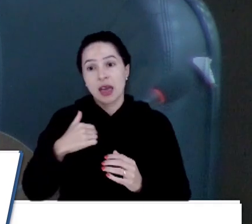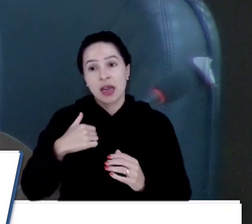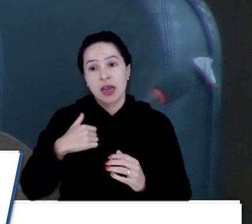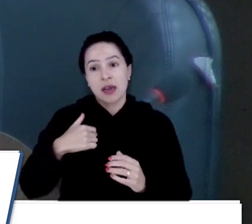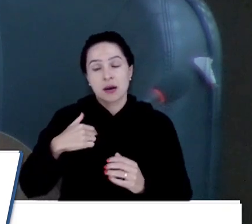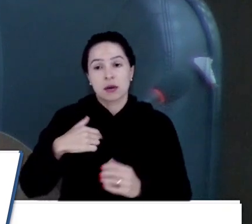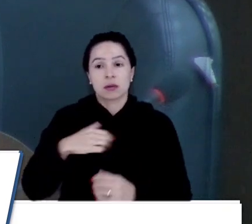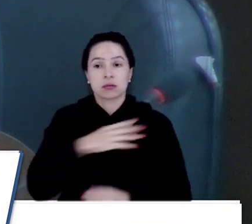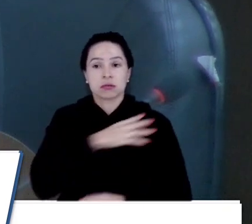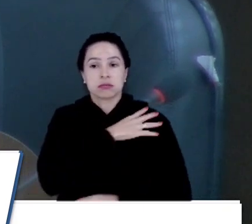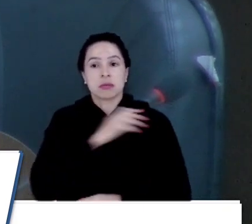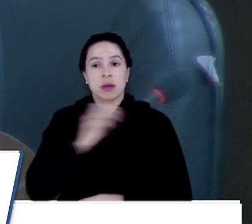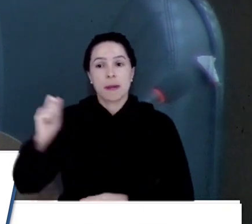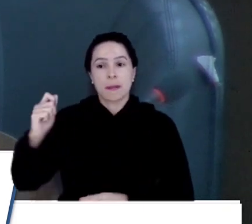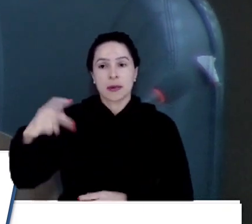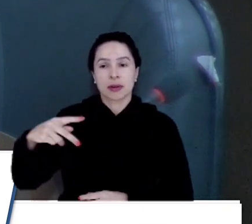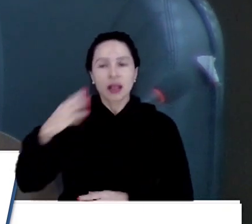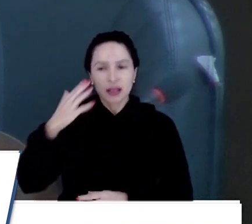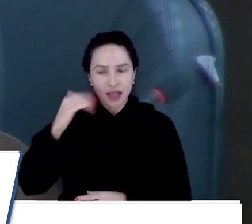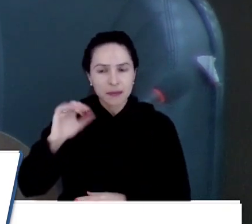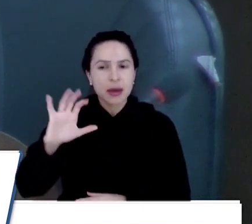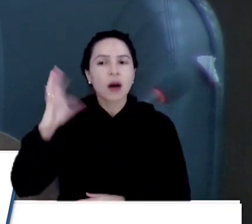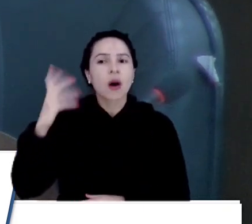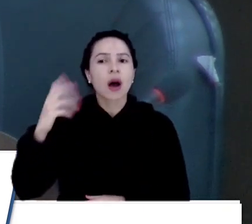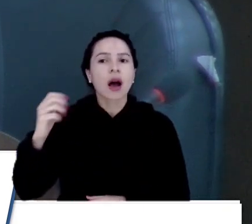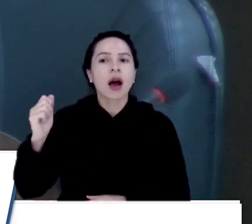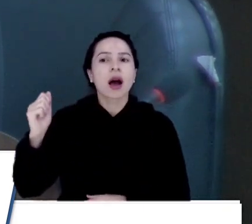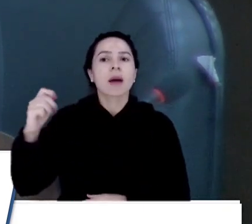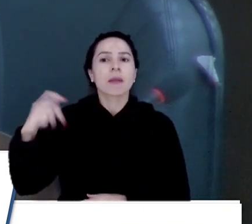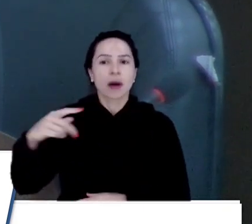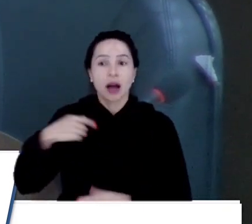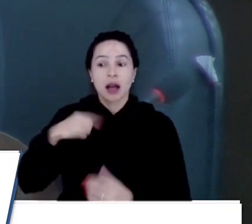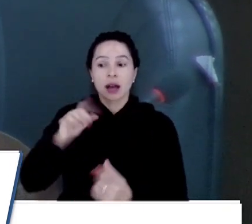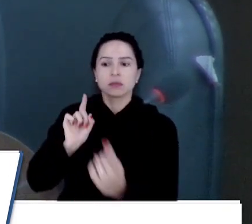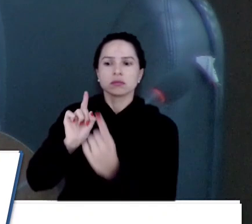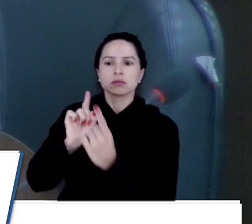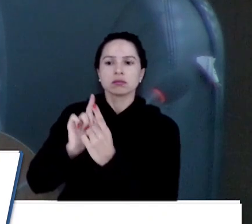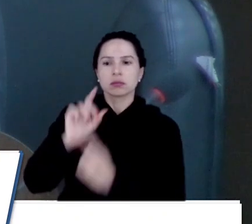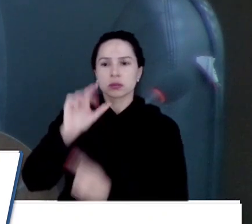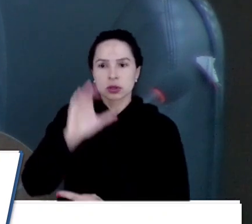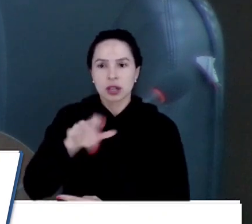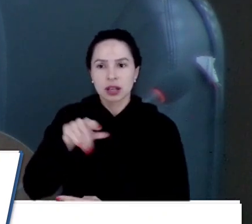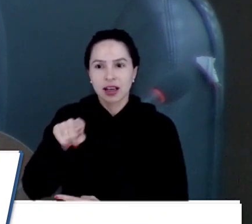Rogério. Você sabe o que acontece quando o militar aborda um cidadão em